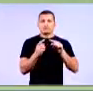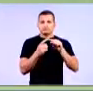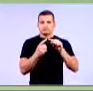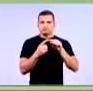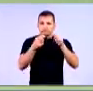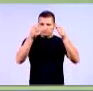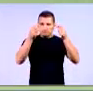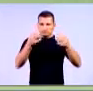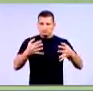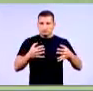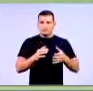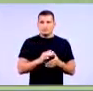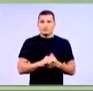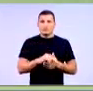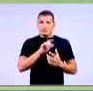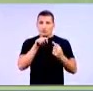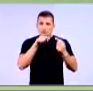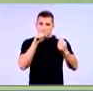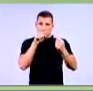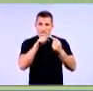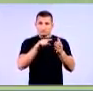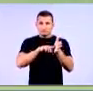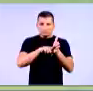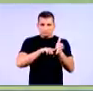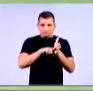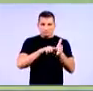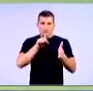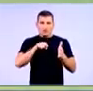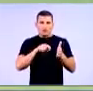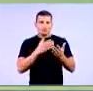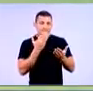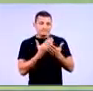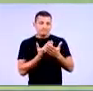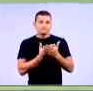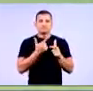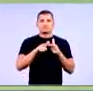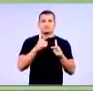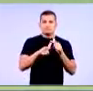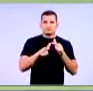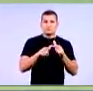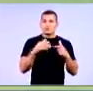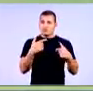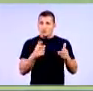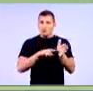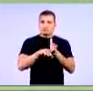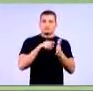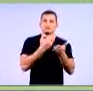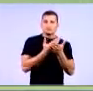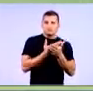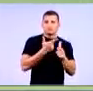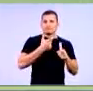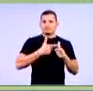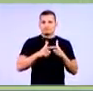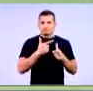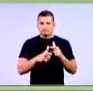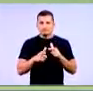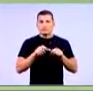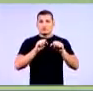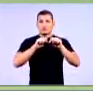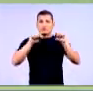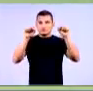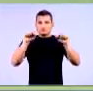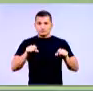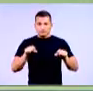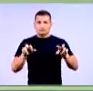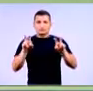O objetivo da análise é estudar o problema. Então a análise ela vai estudar o problema e o sistema